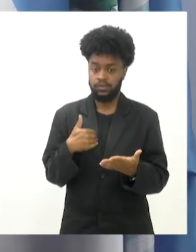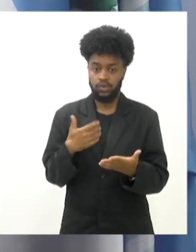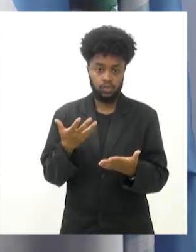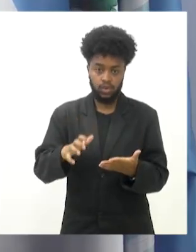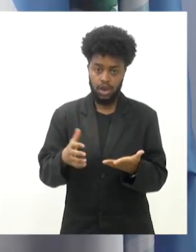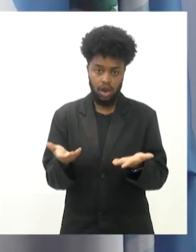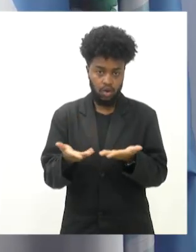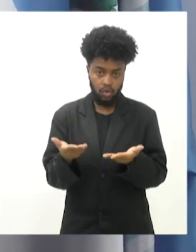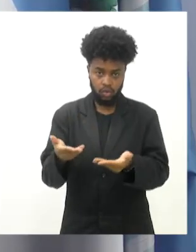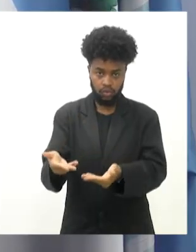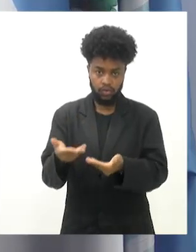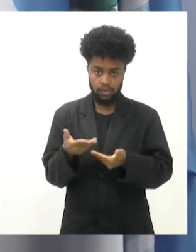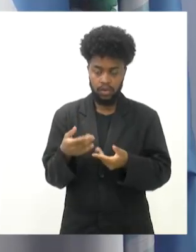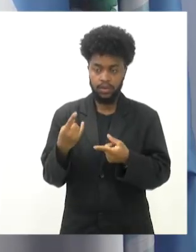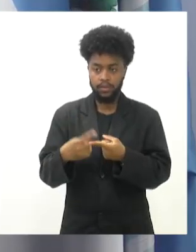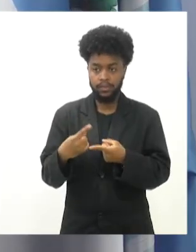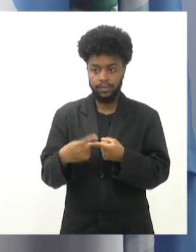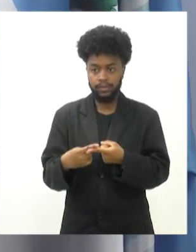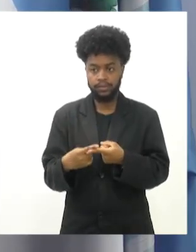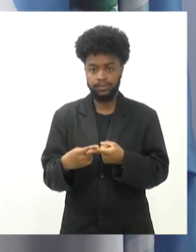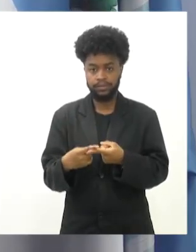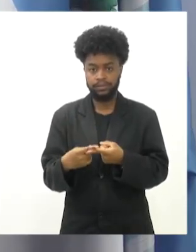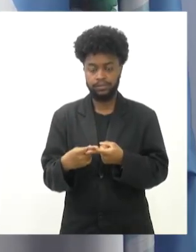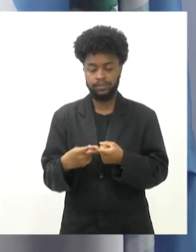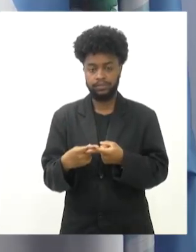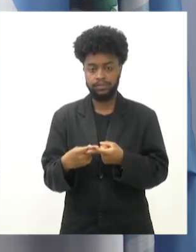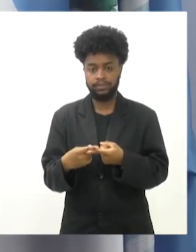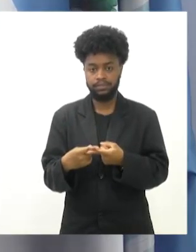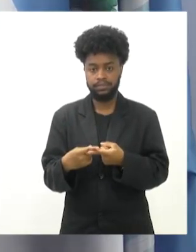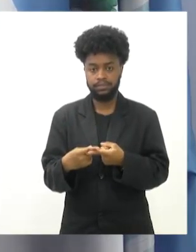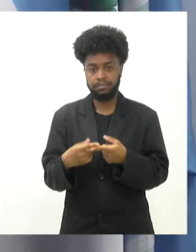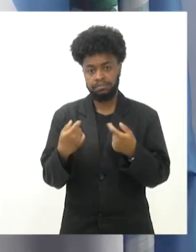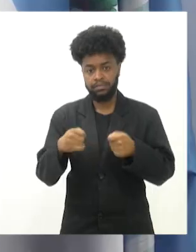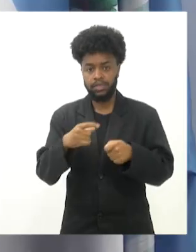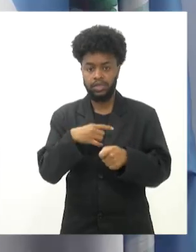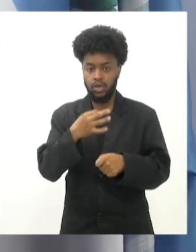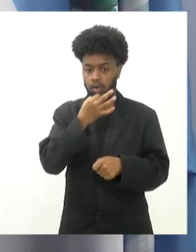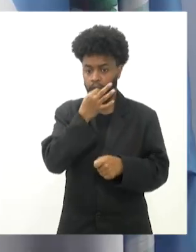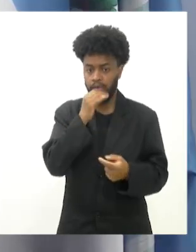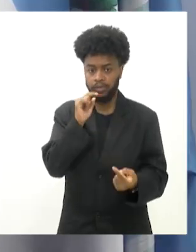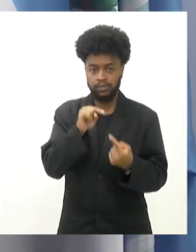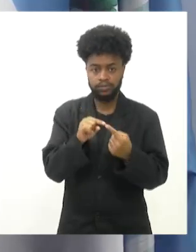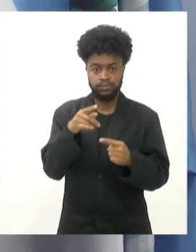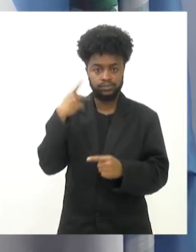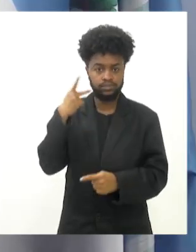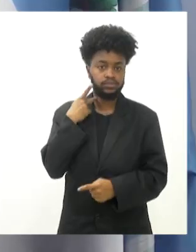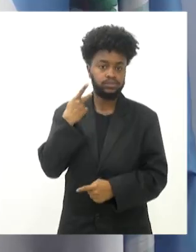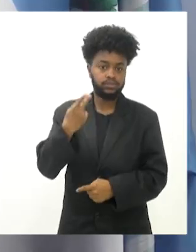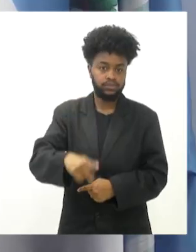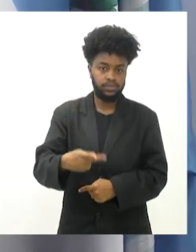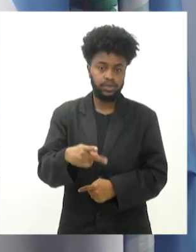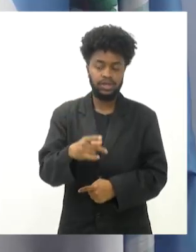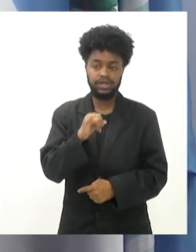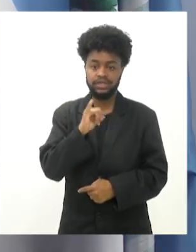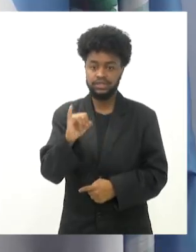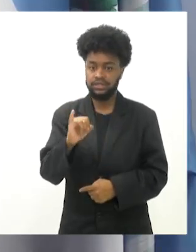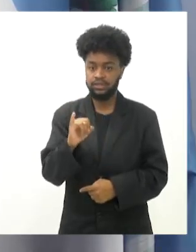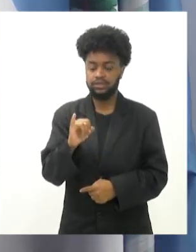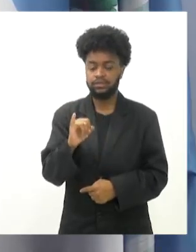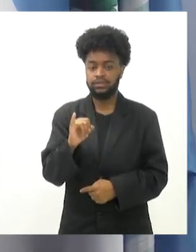nesse momento, até para que tenhamos uma opinião a ser ouvida da Procuradoria da Casa, se nós temos que